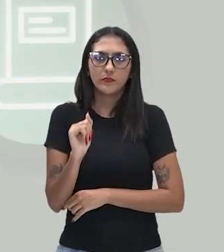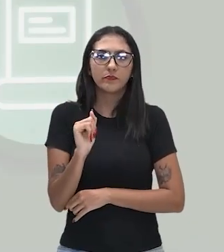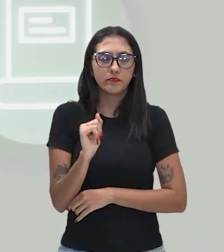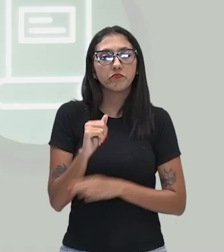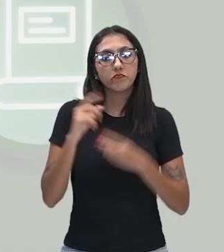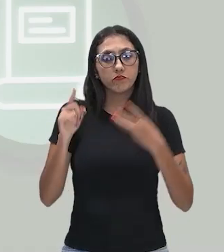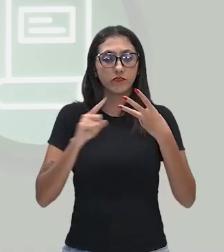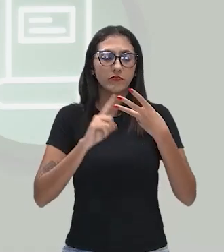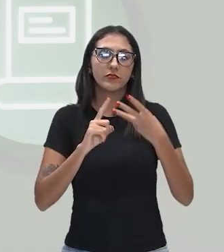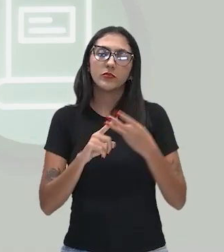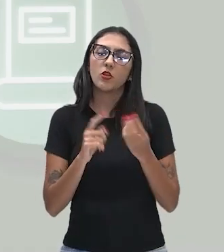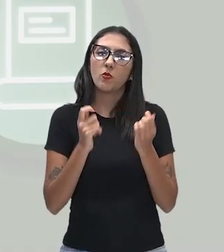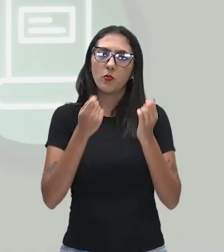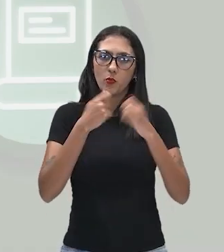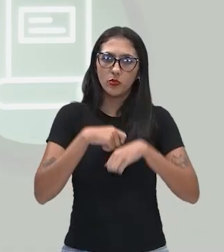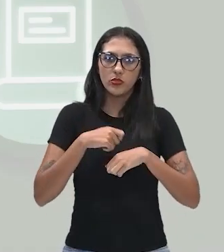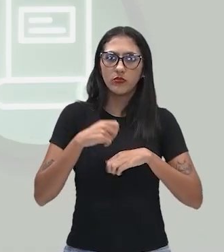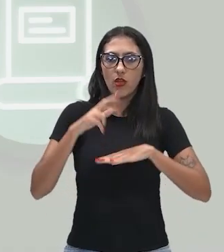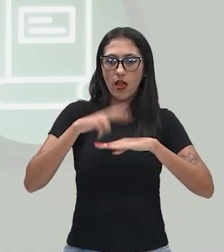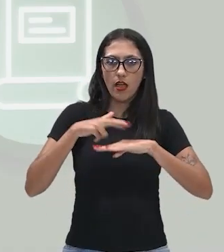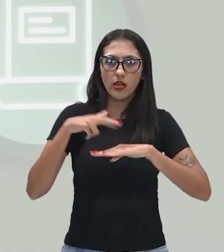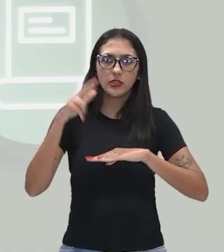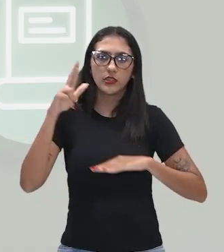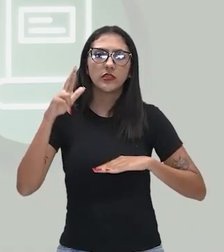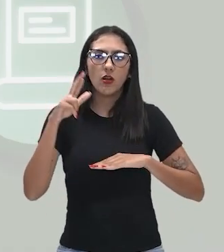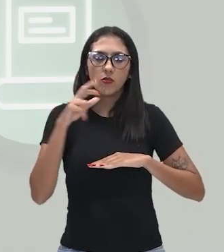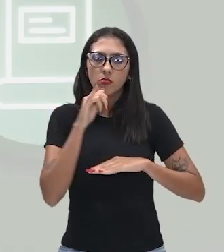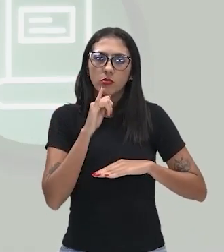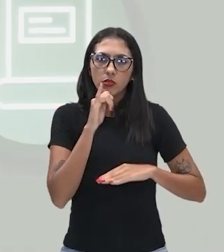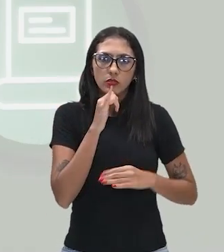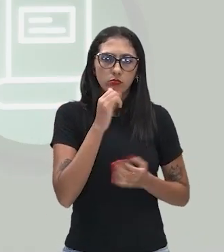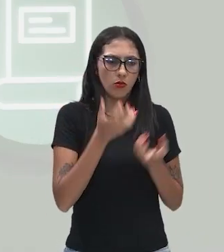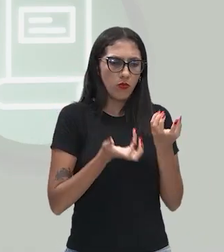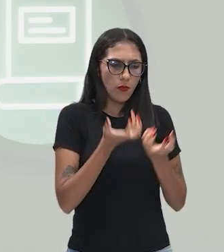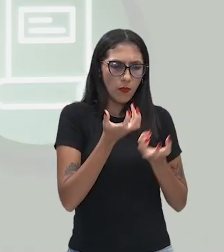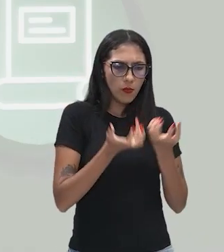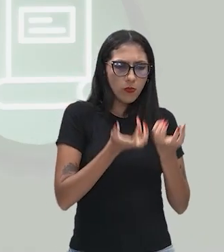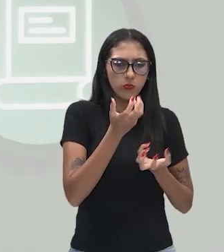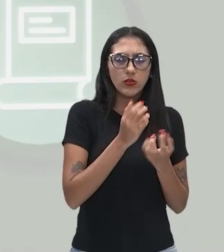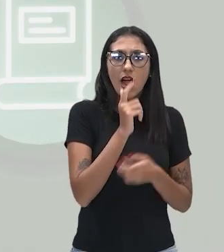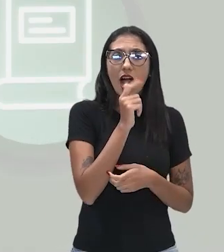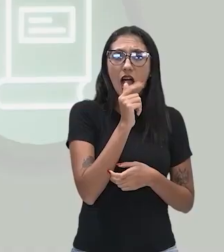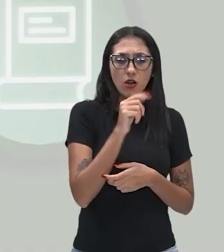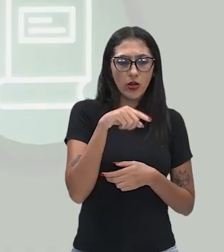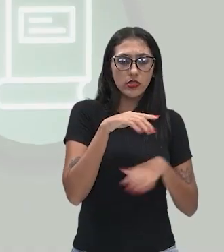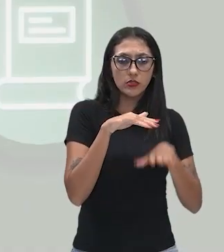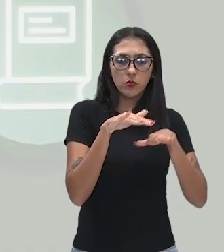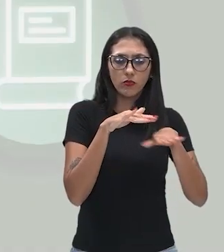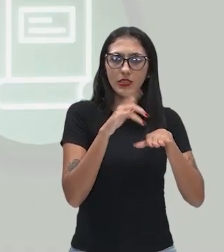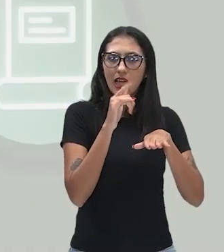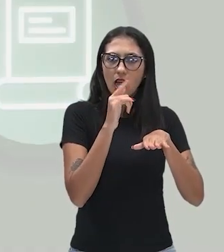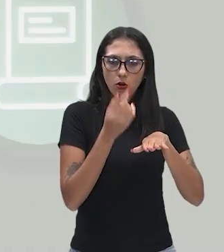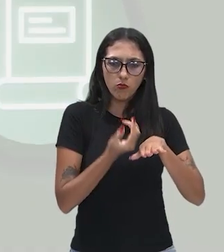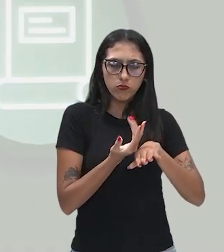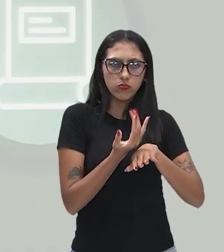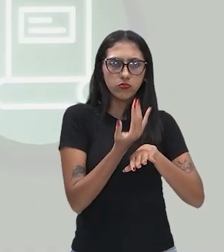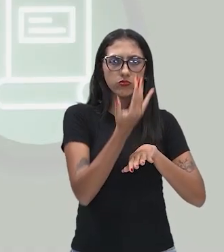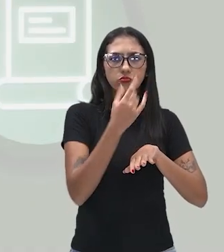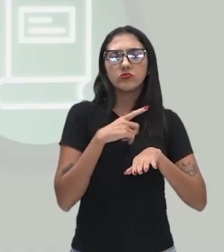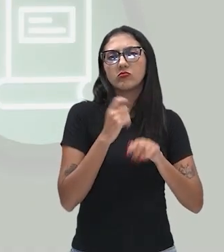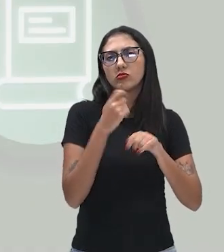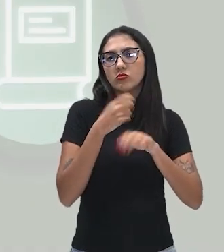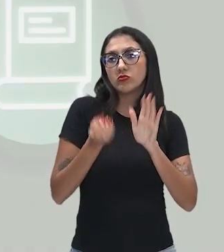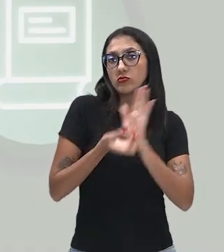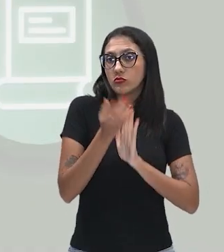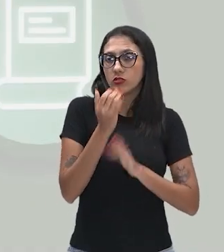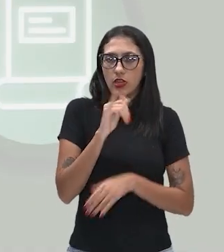radiação nuclear, esquentar uma água e o vapor de água fazer girar uma turbina, tá bom? Vamos voltar naquela imagem para eu te